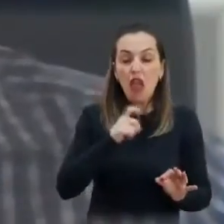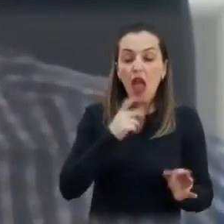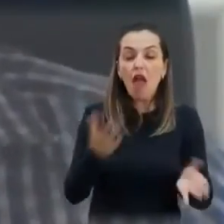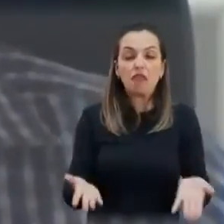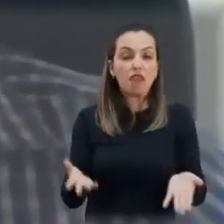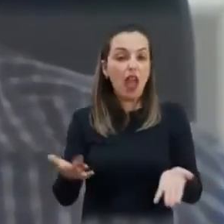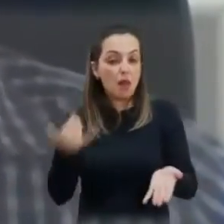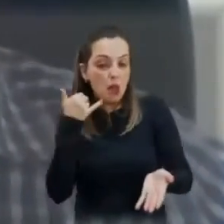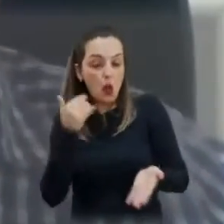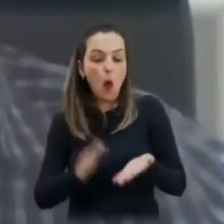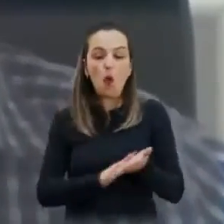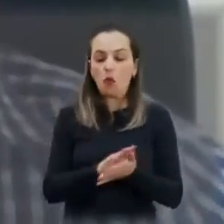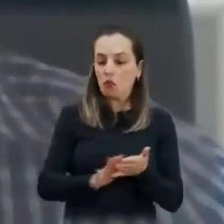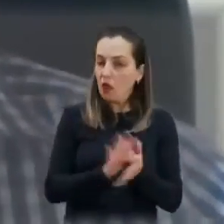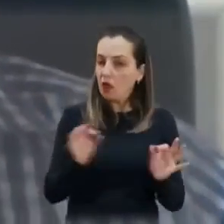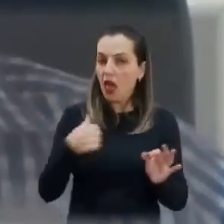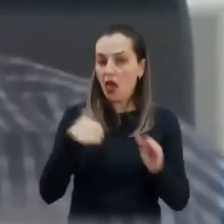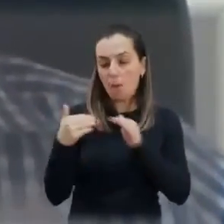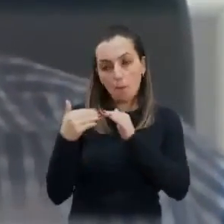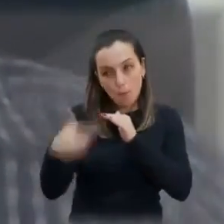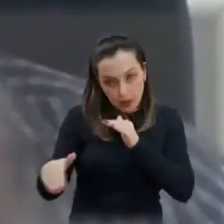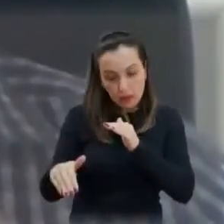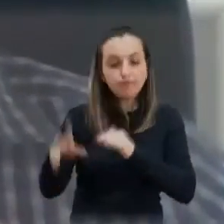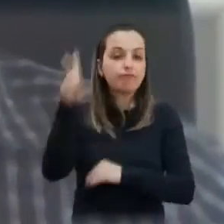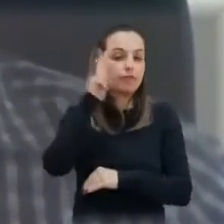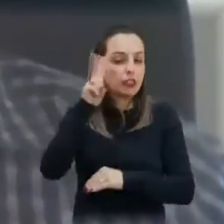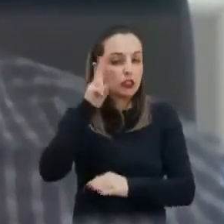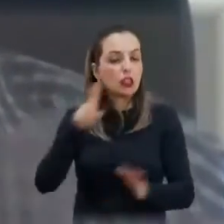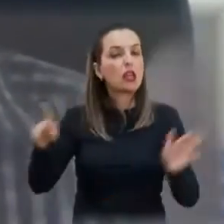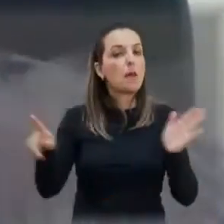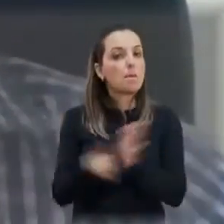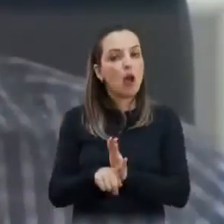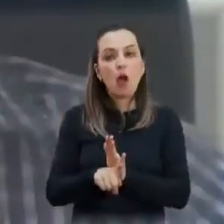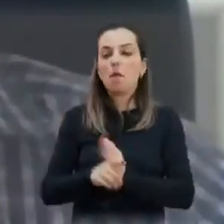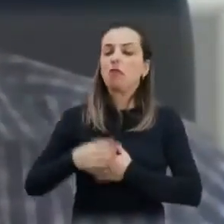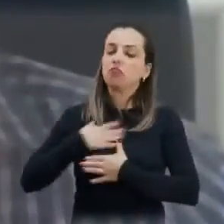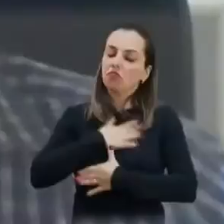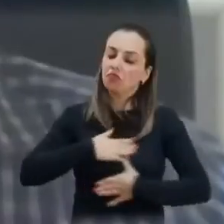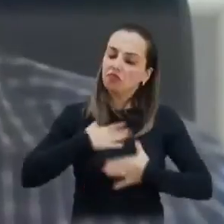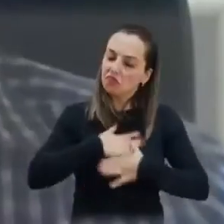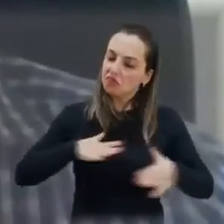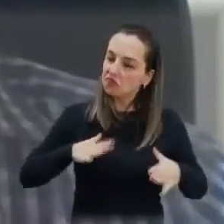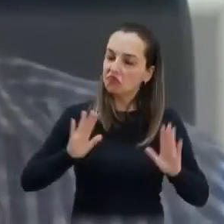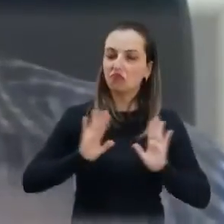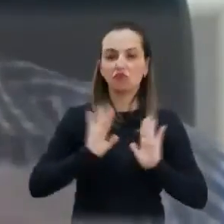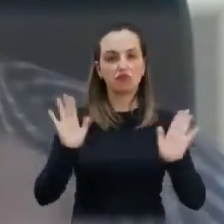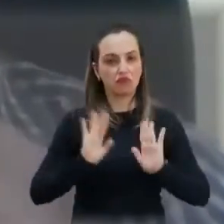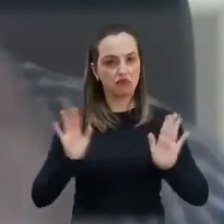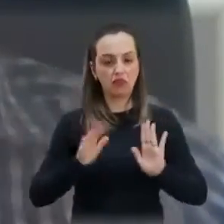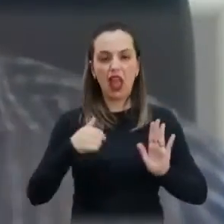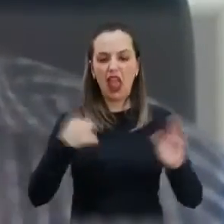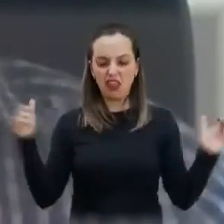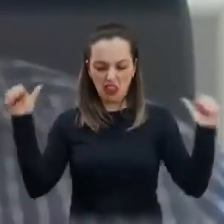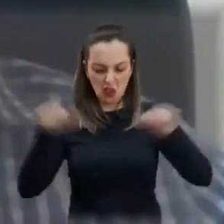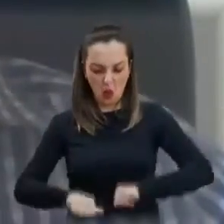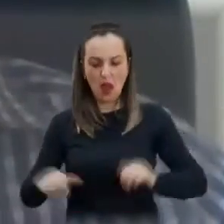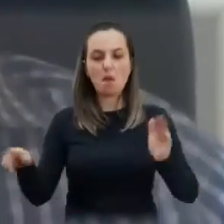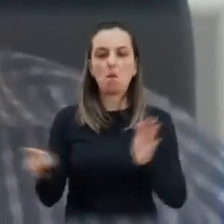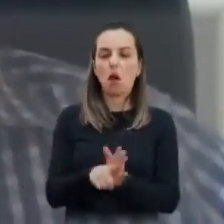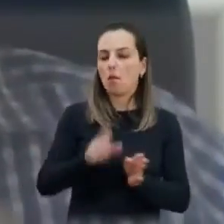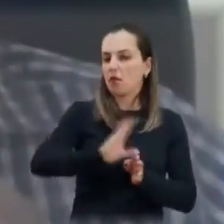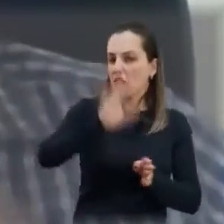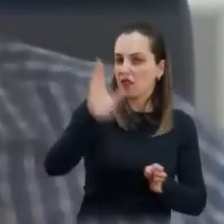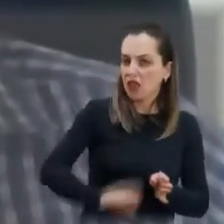não é assim, eu não compactuo numa história dessa. Para mim não é satisfatório, eu acho muito ruim para a casa, muito ruim para os